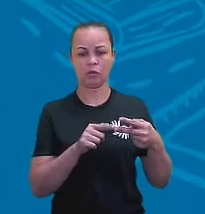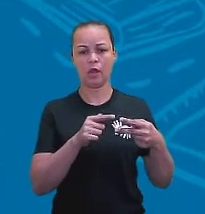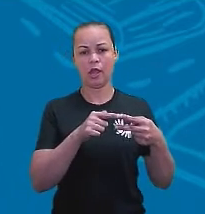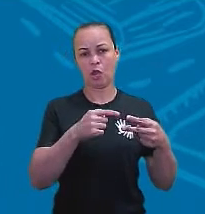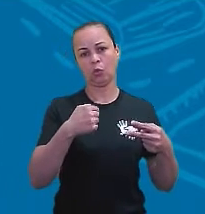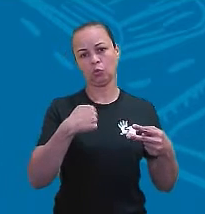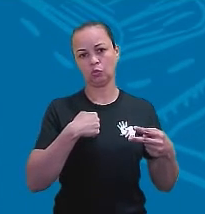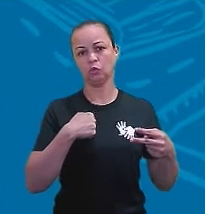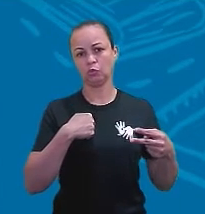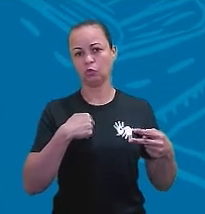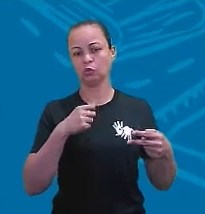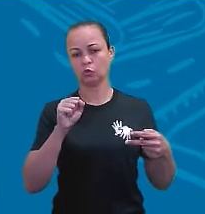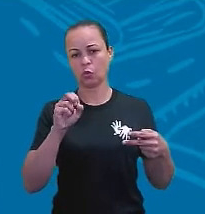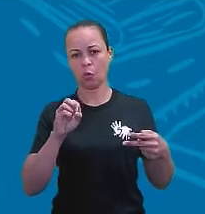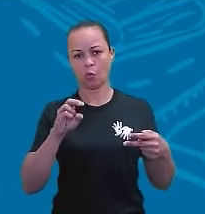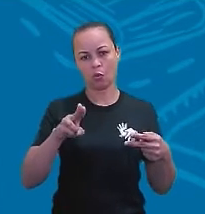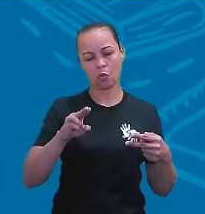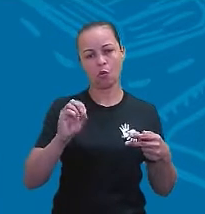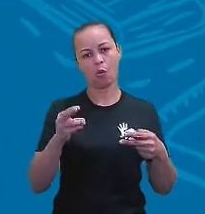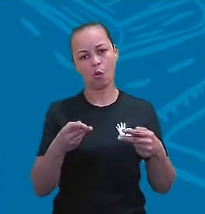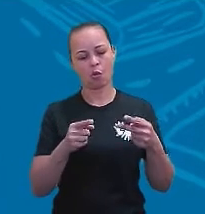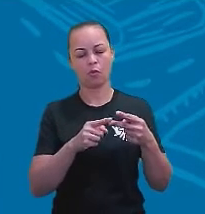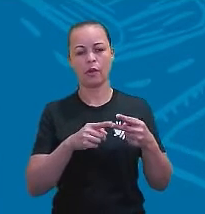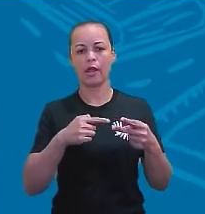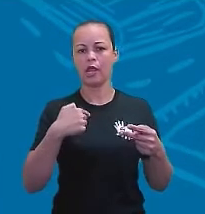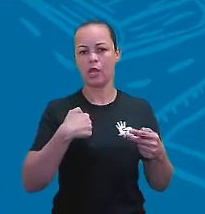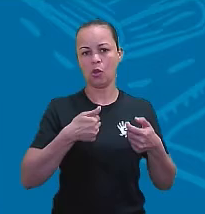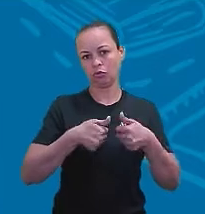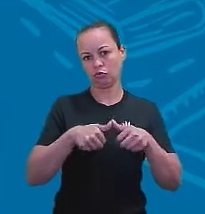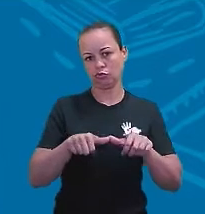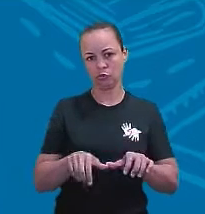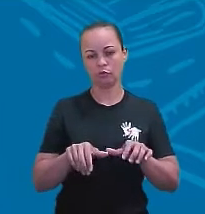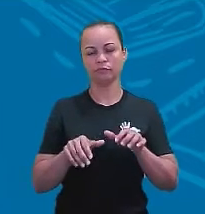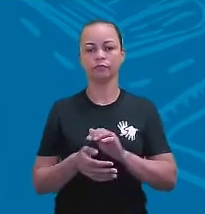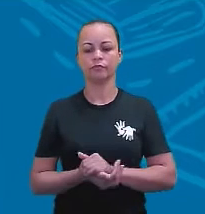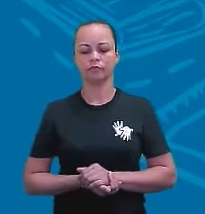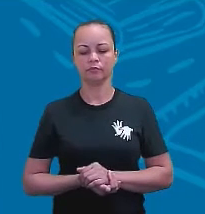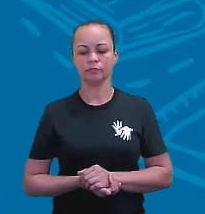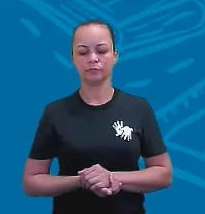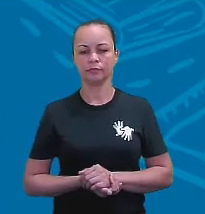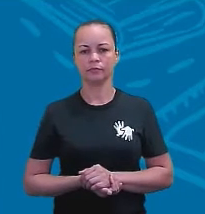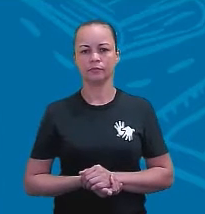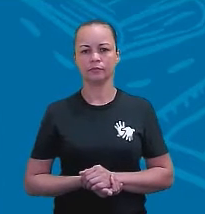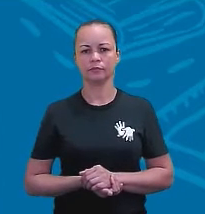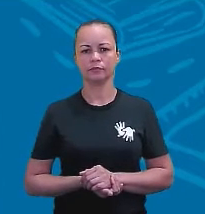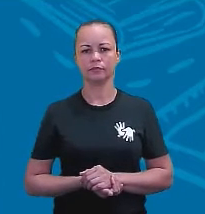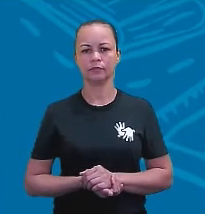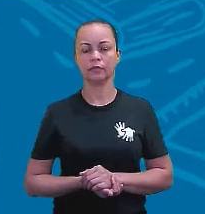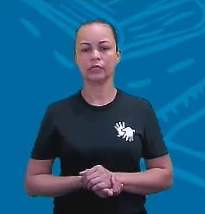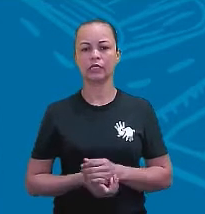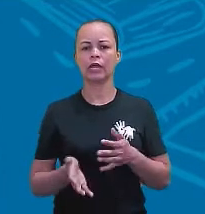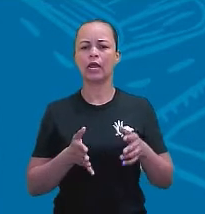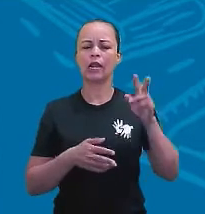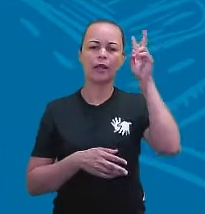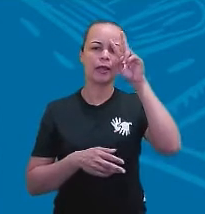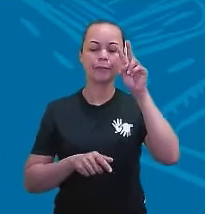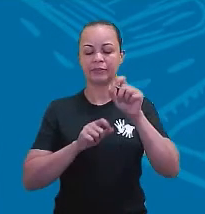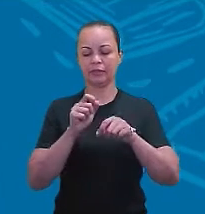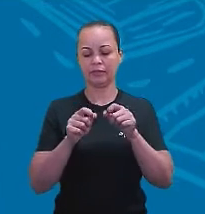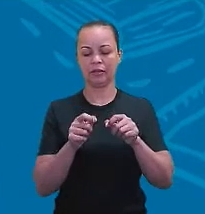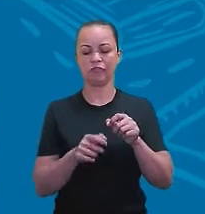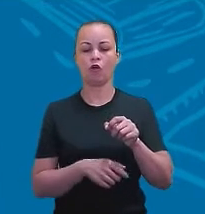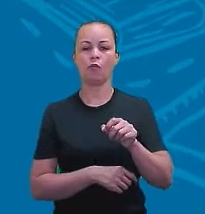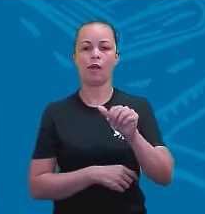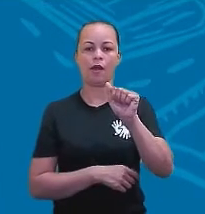Vai depender do contexto da tua frase. Agora, lembre-se de uma coisa, porque a forma am, ela só